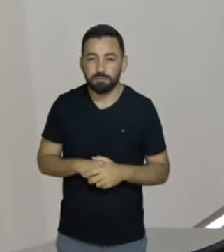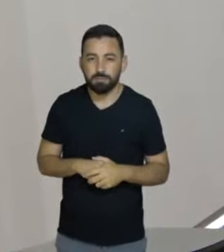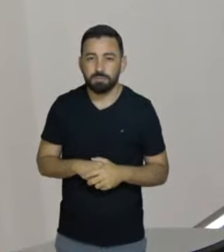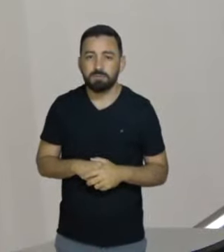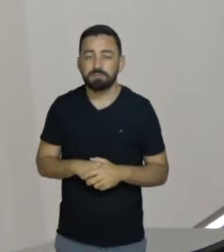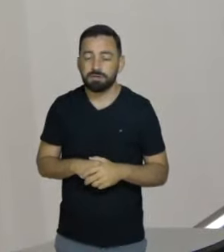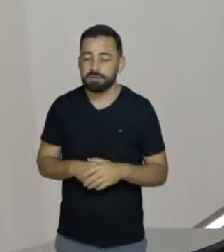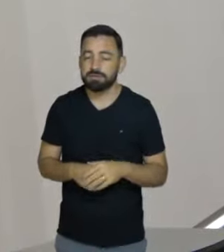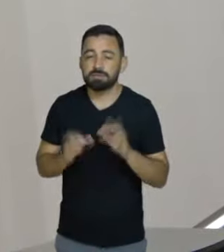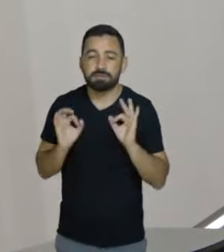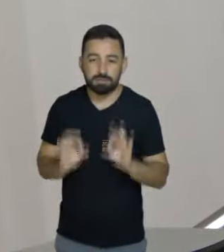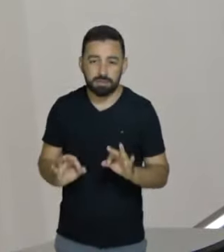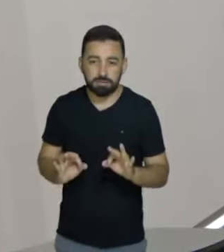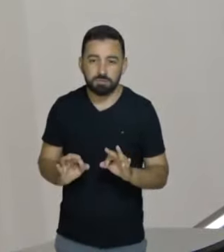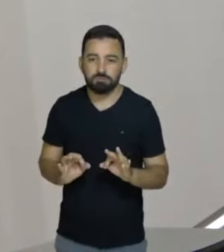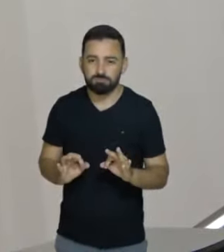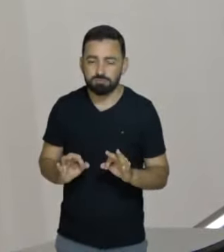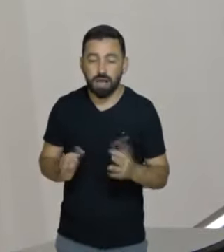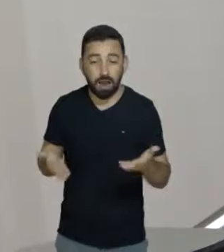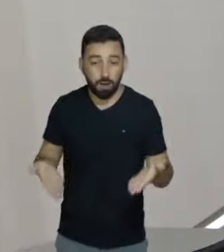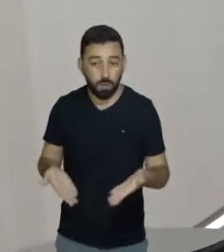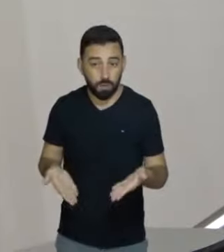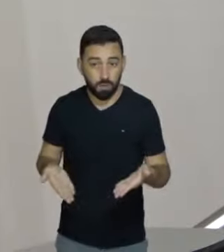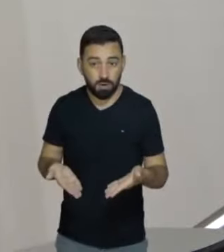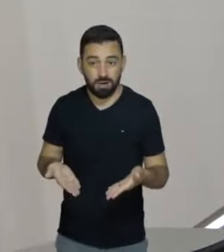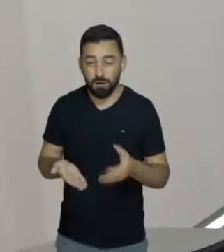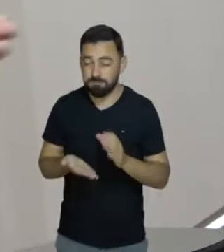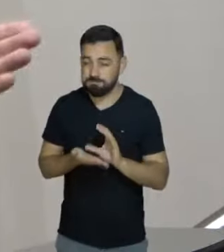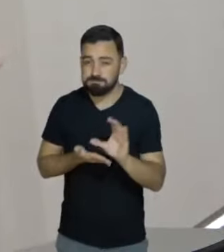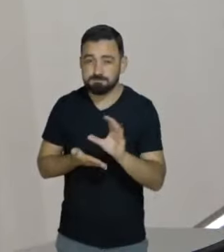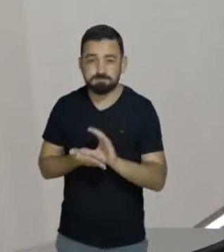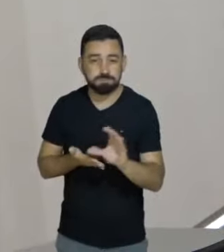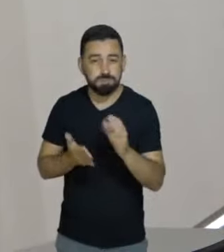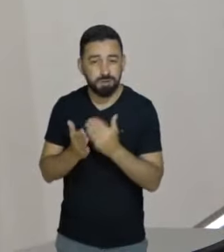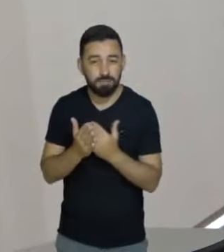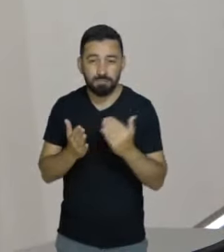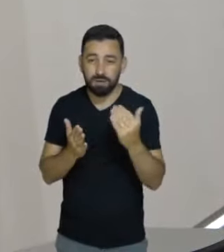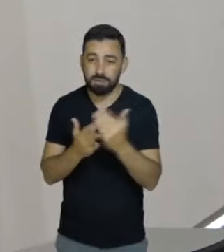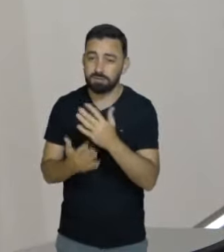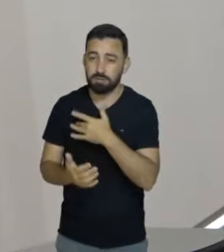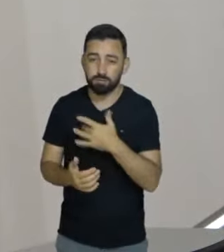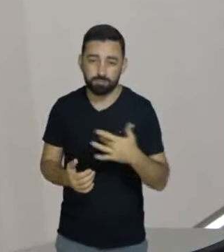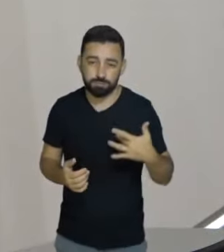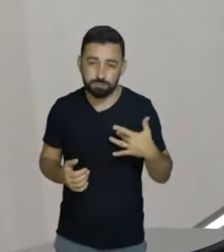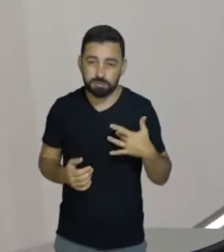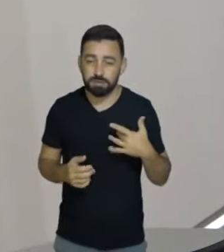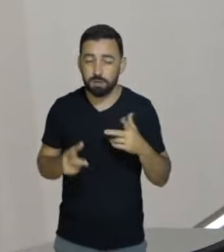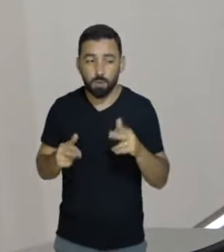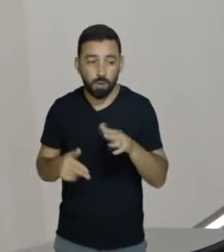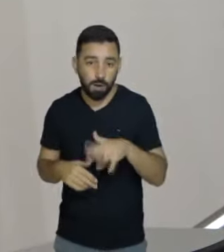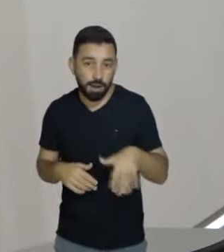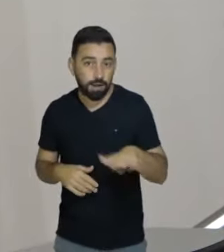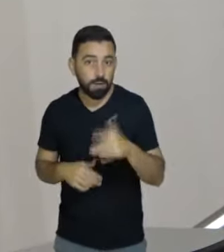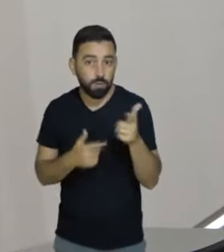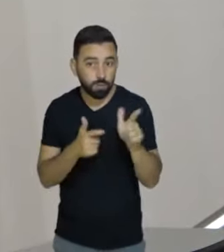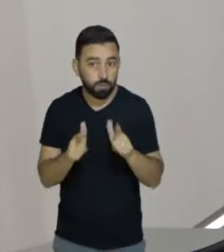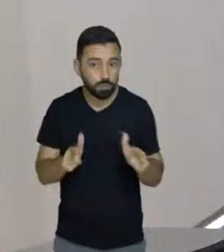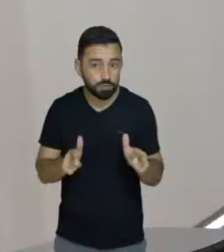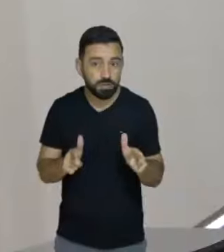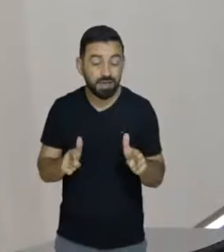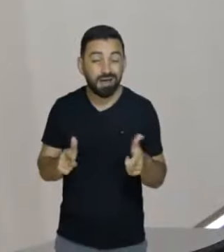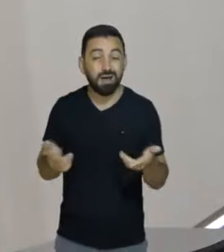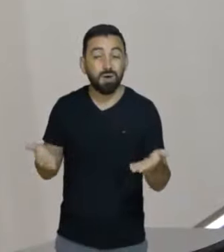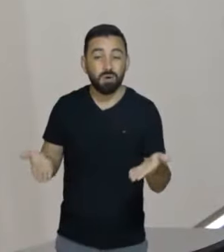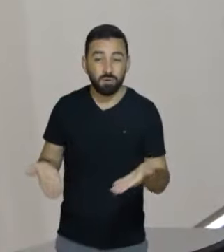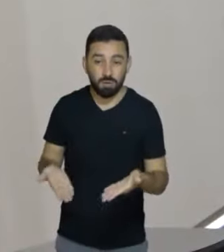se investiu tanto em saúde, assim como outras áreas, como